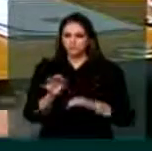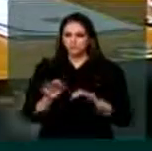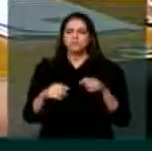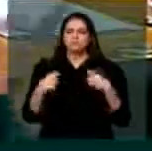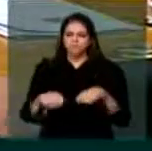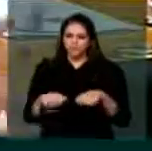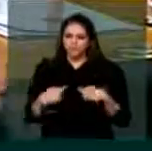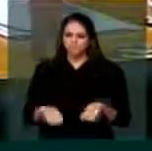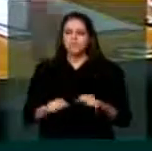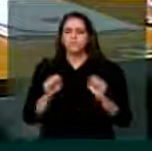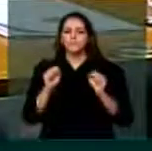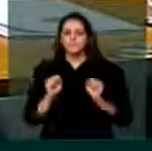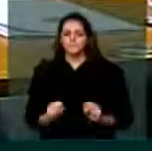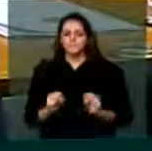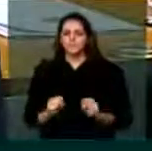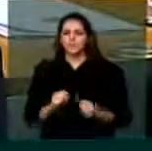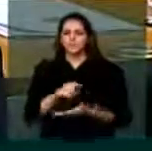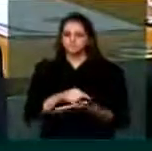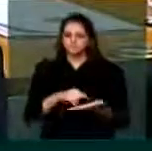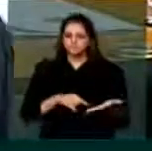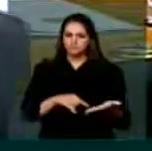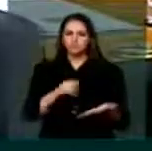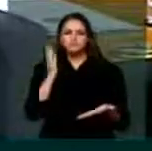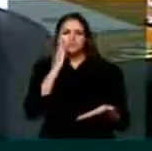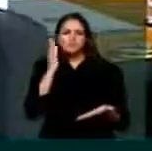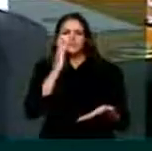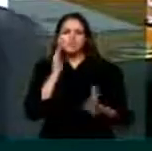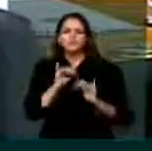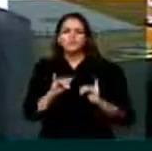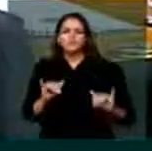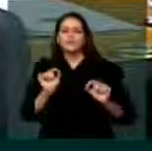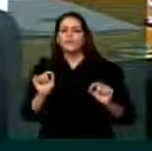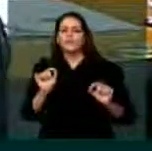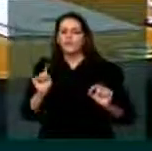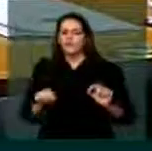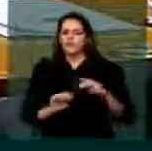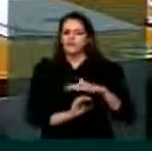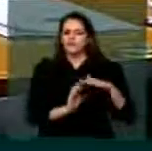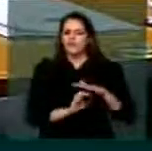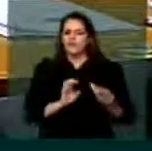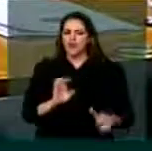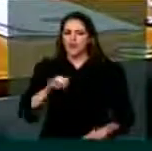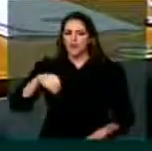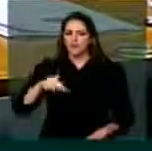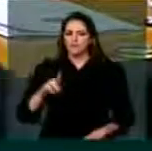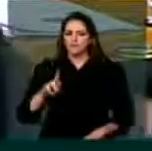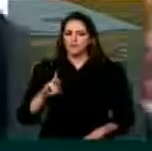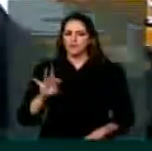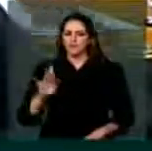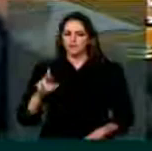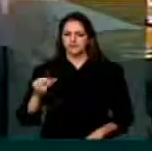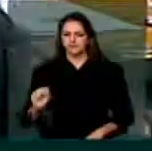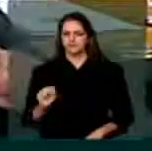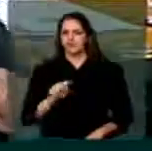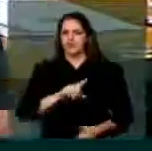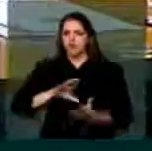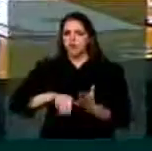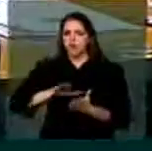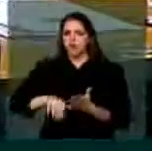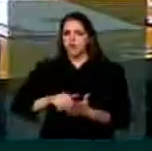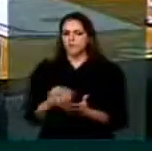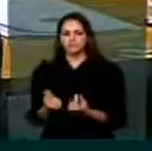requerimento de quebra de sigilo, que venha das empreiteiras. Elas é que desviaram bilhões da Petrobras,